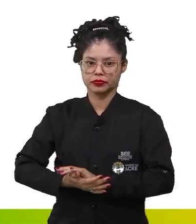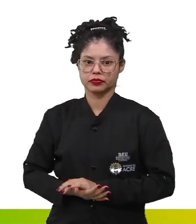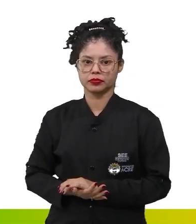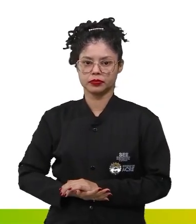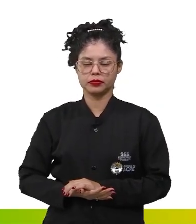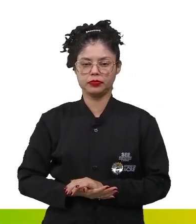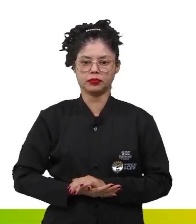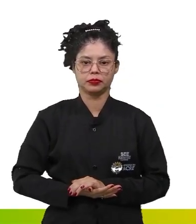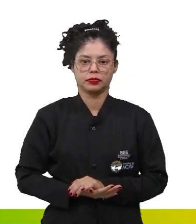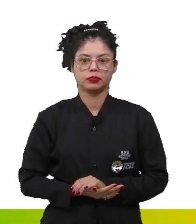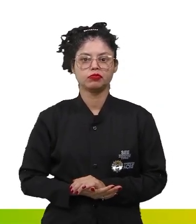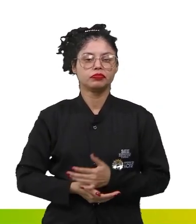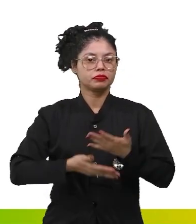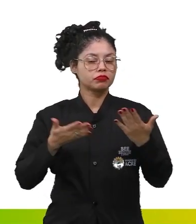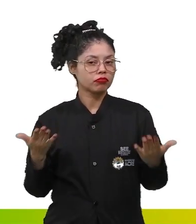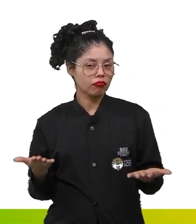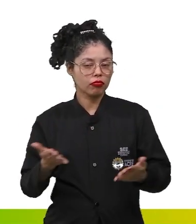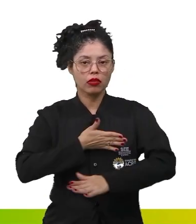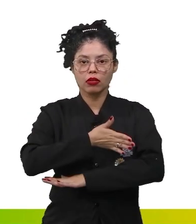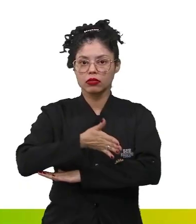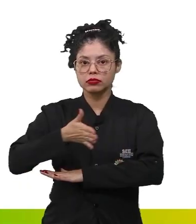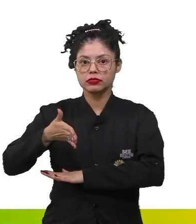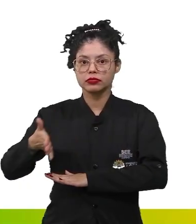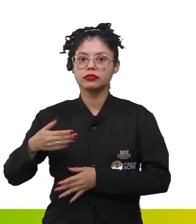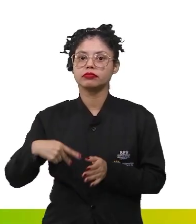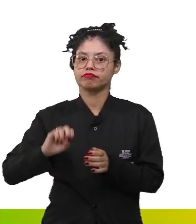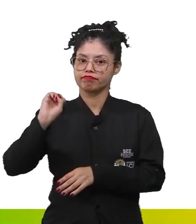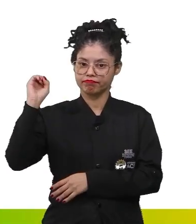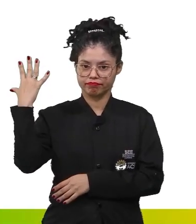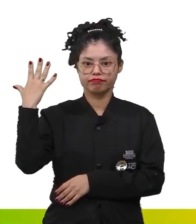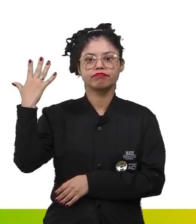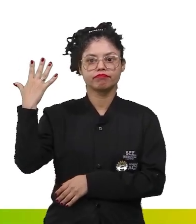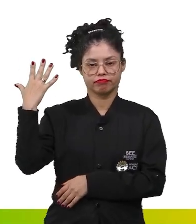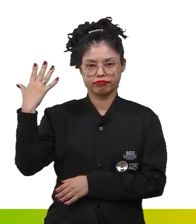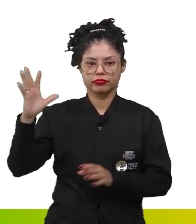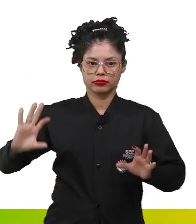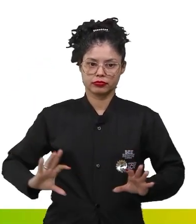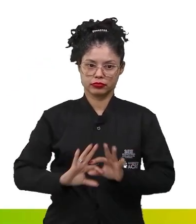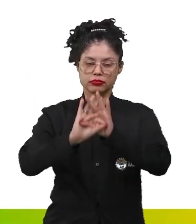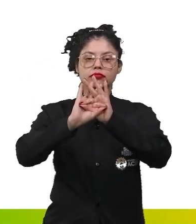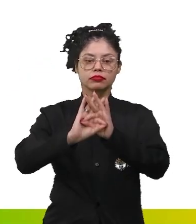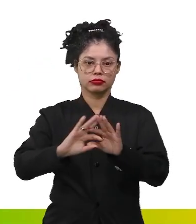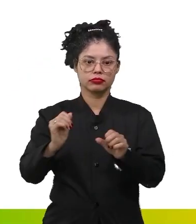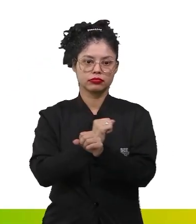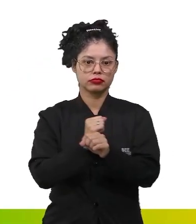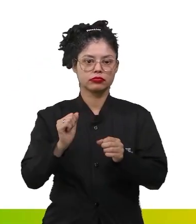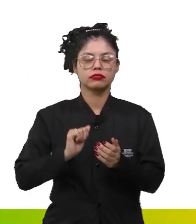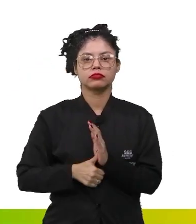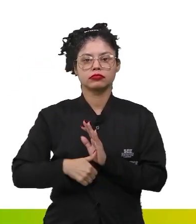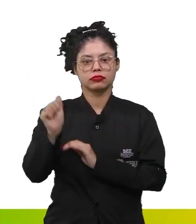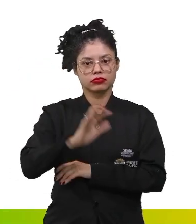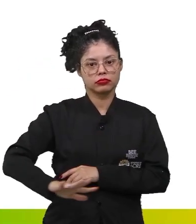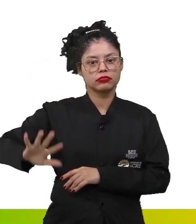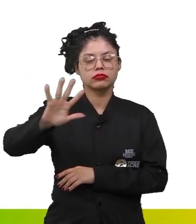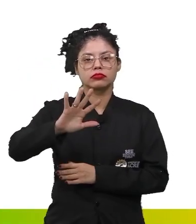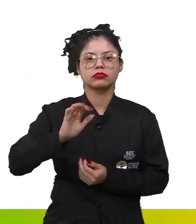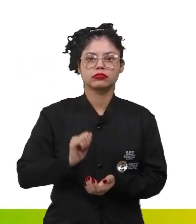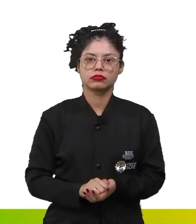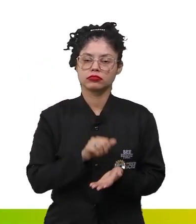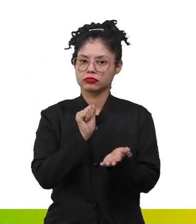grupos sociais. Esses elementos estão frequentemente associados à construção de